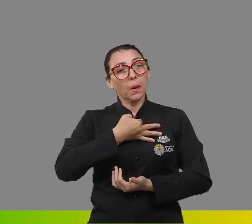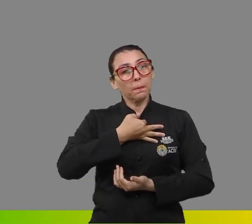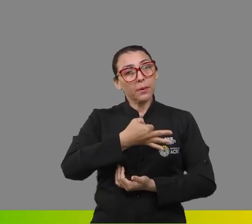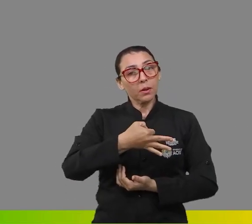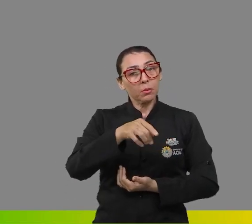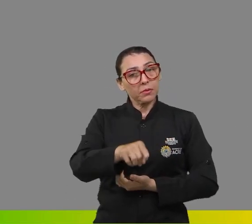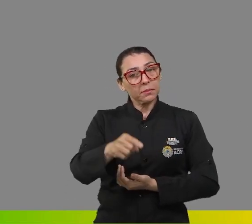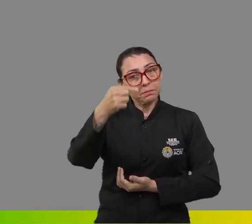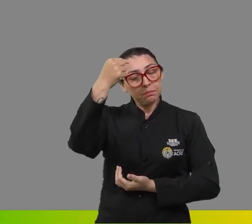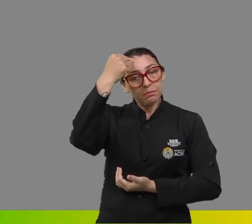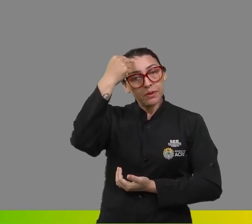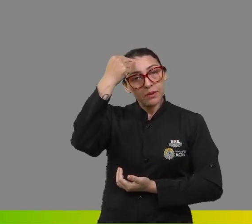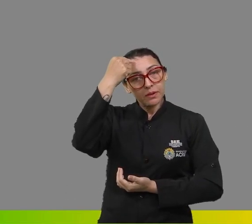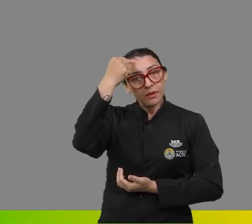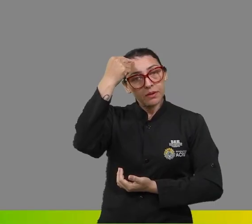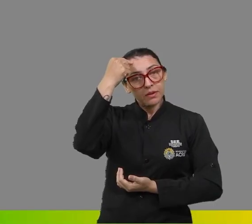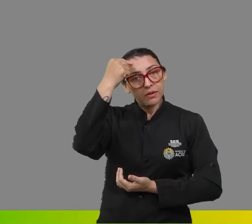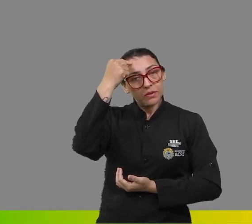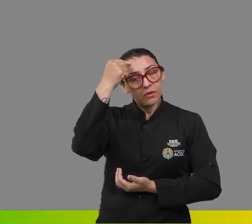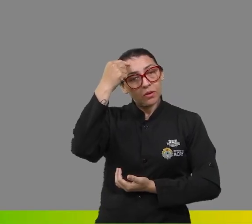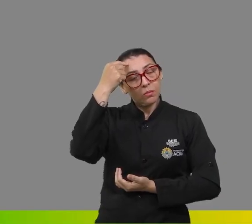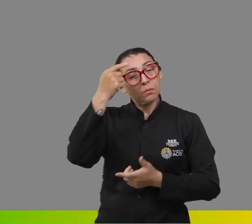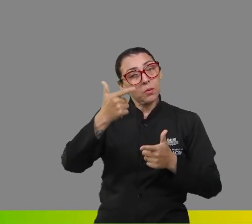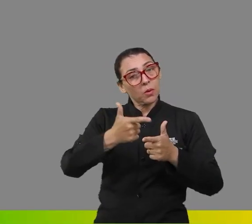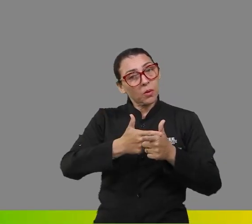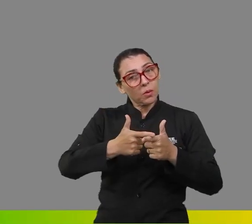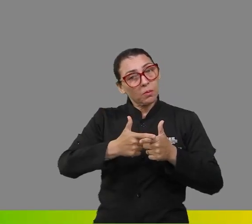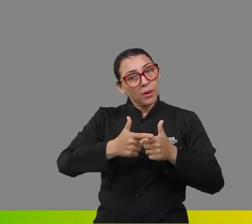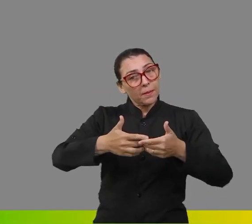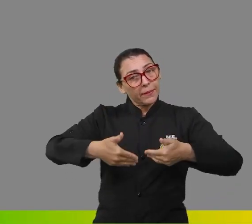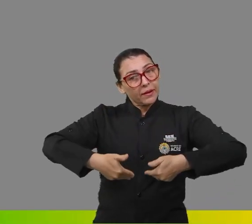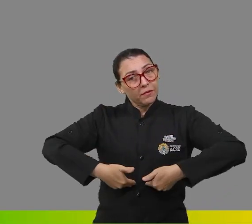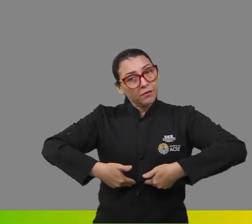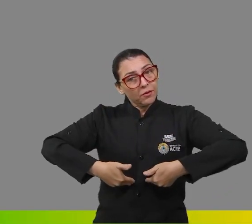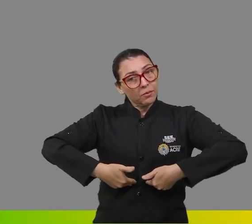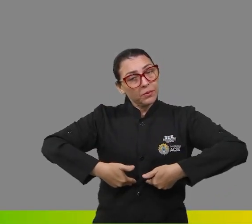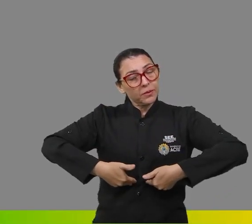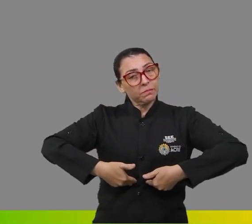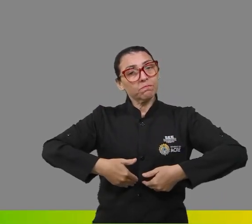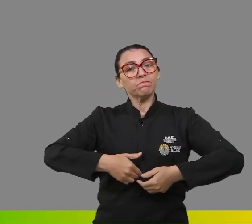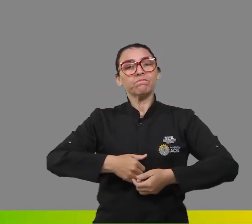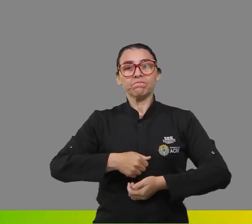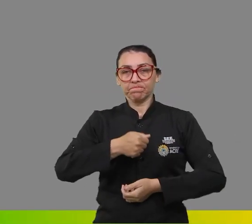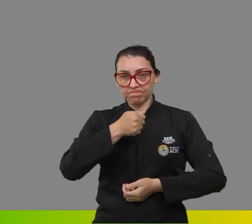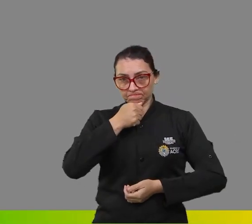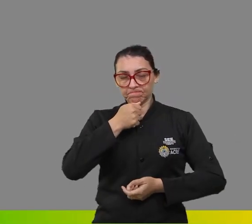você refletir sobre questões sociais, sobre a questão da fome, que ainda é um problema